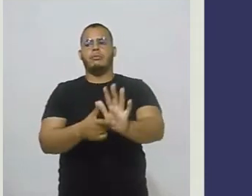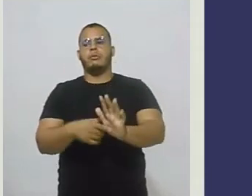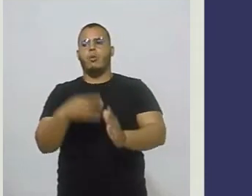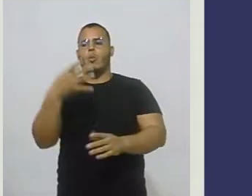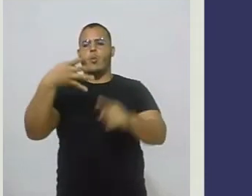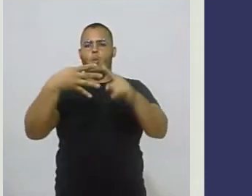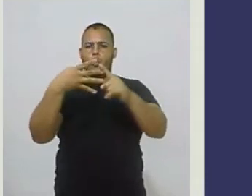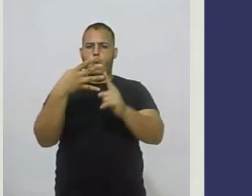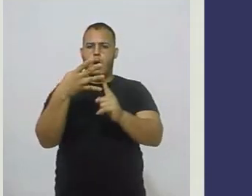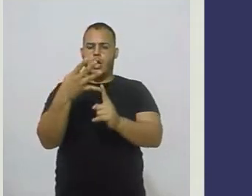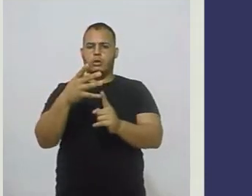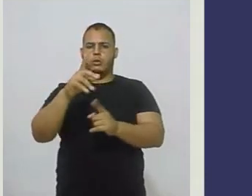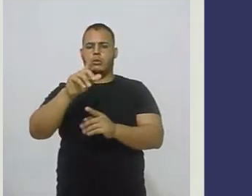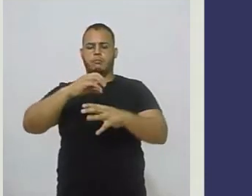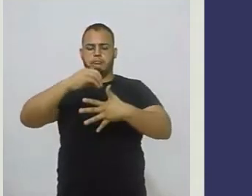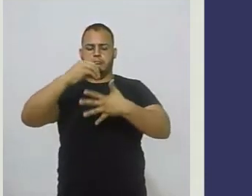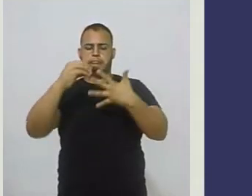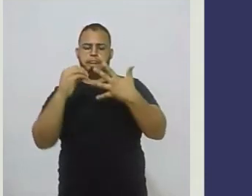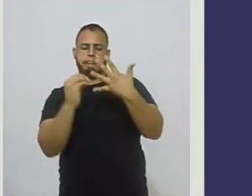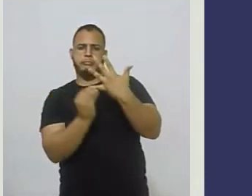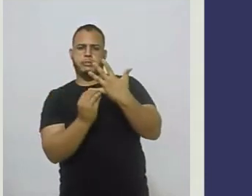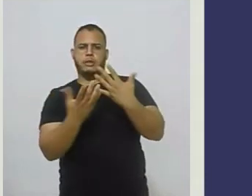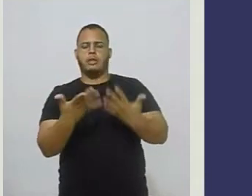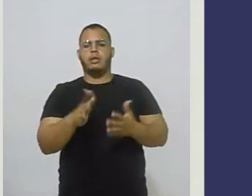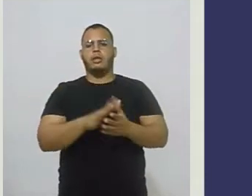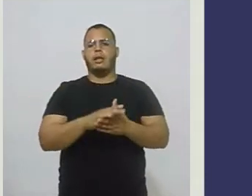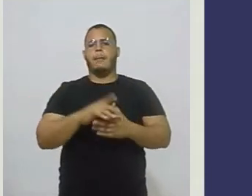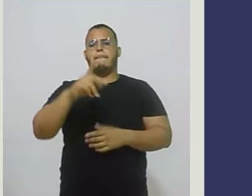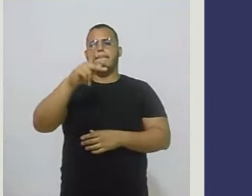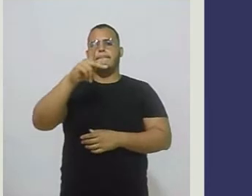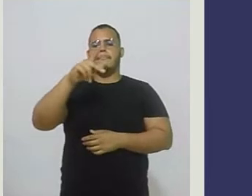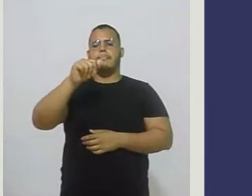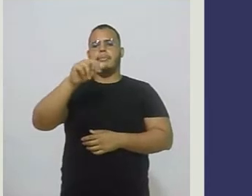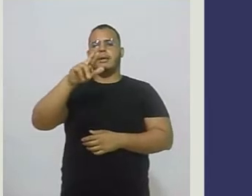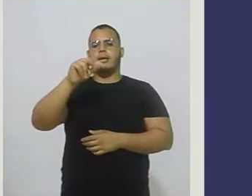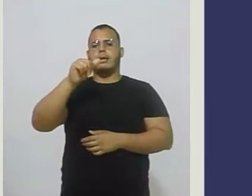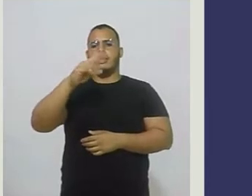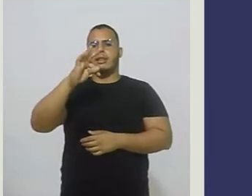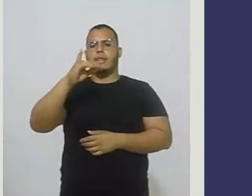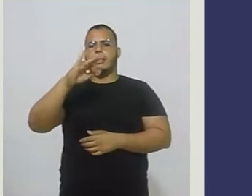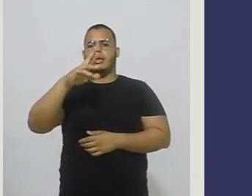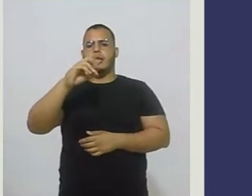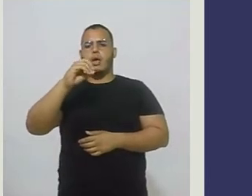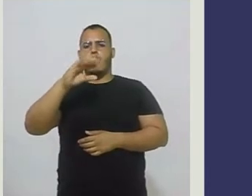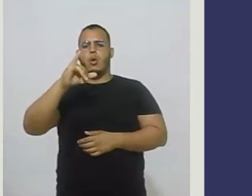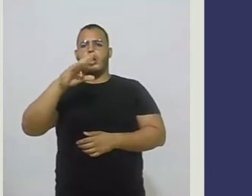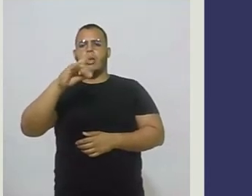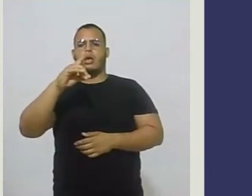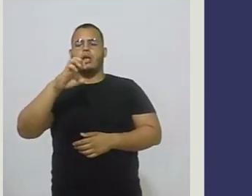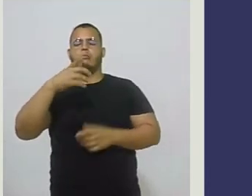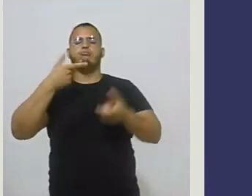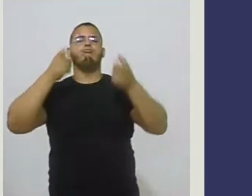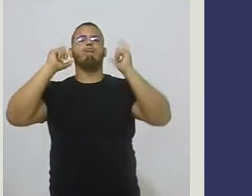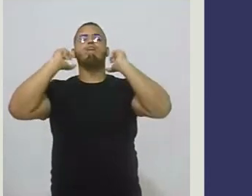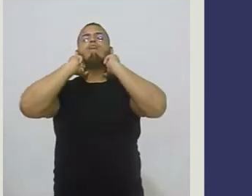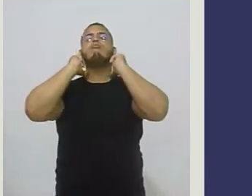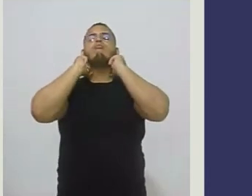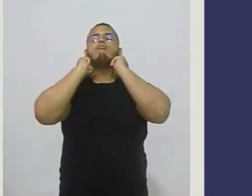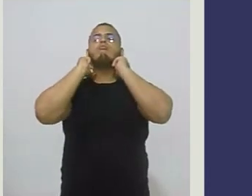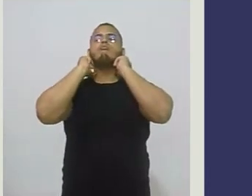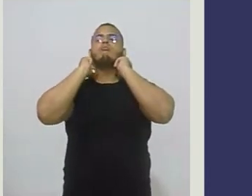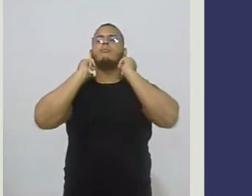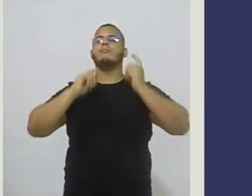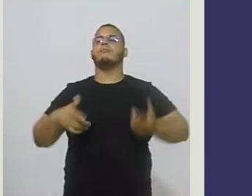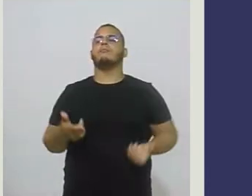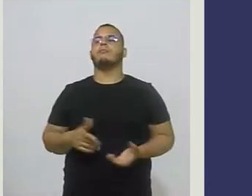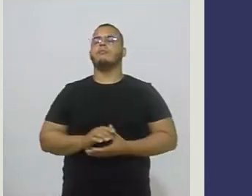4 glândulas, certo? Que são chamadas de paratireoides, ok? Na parte de trás. Que são localizadas, como eu falei, na parte